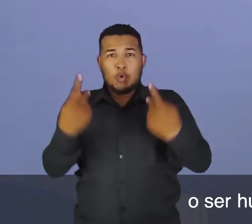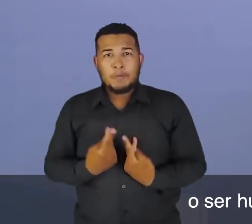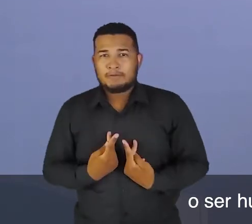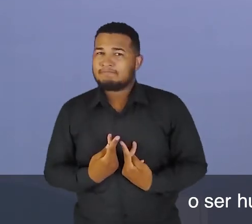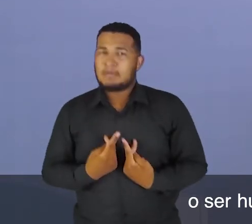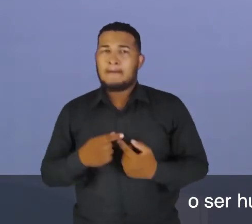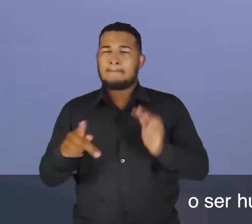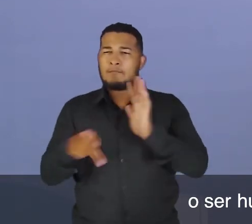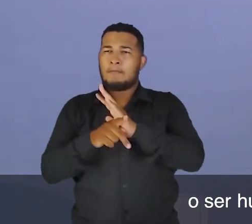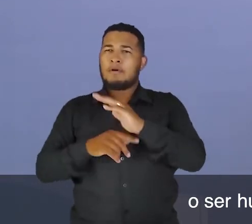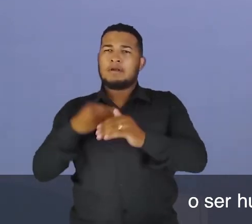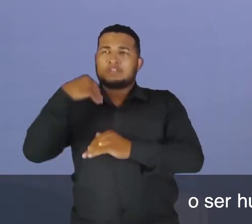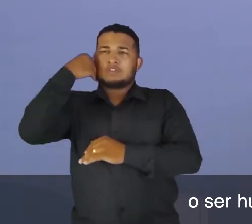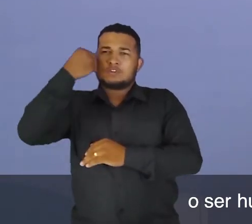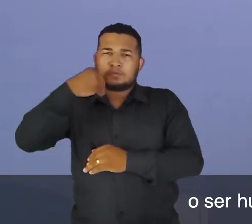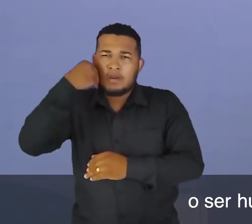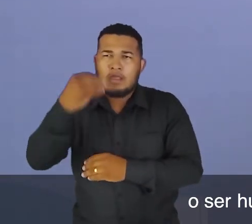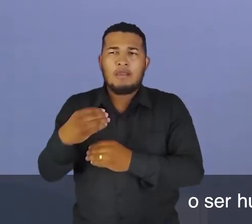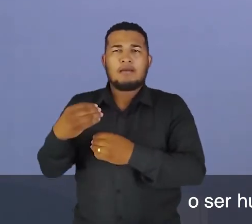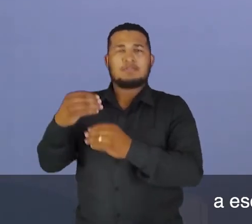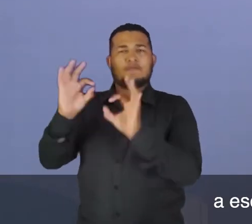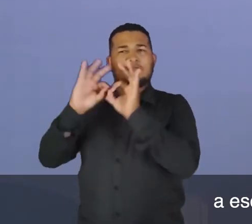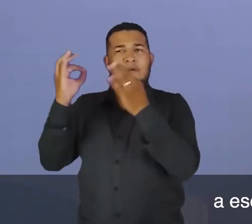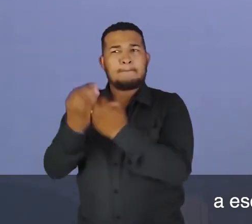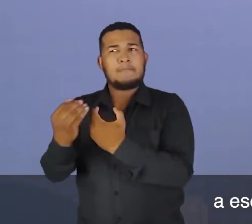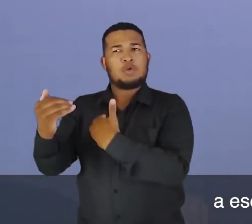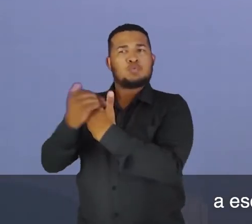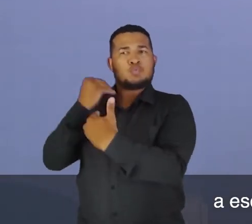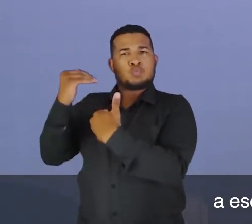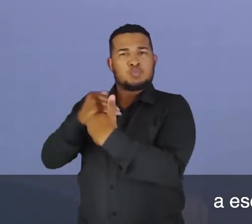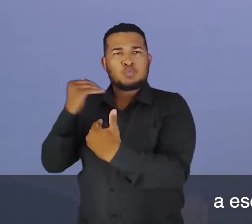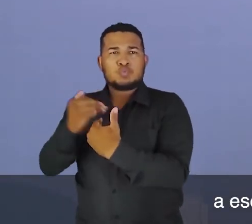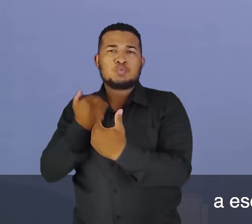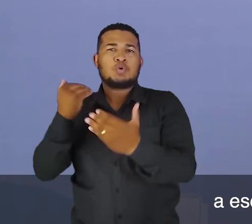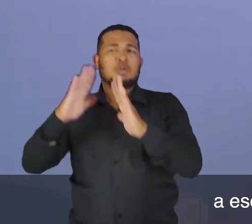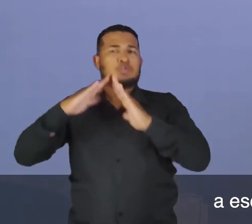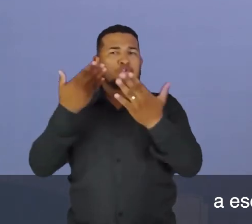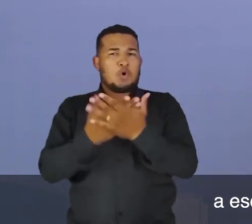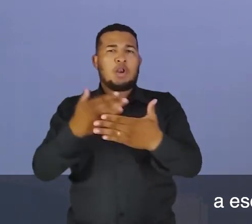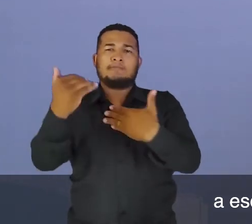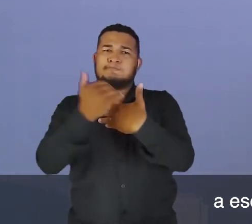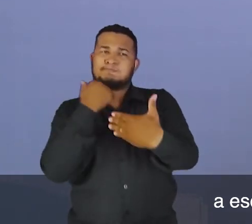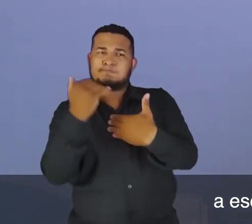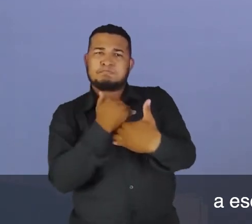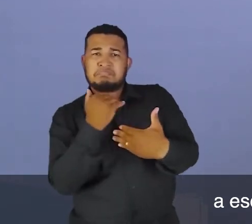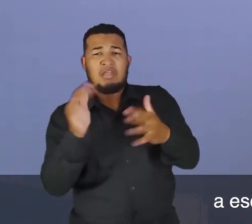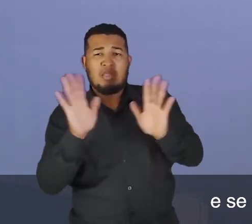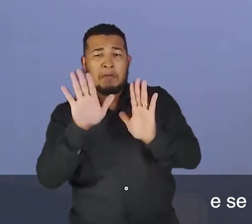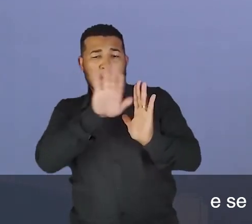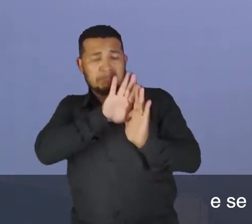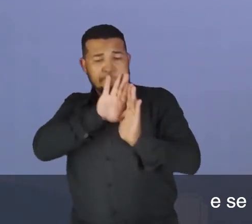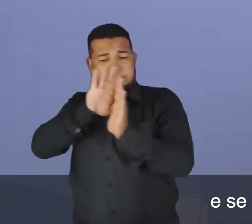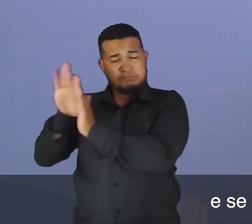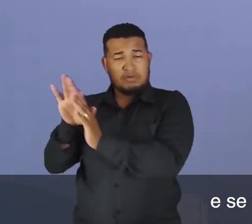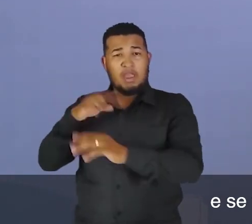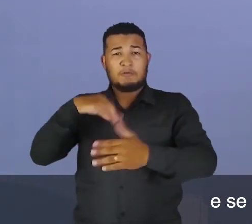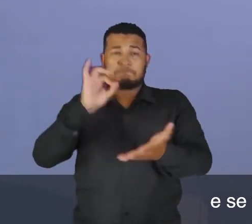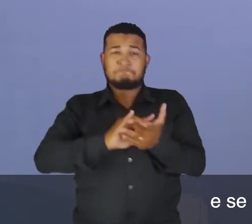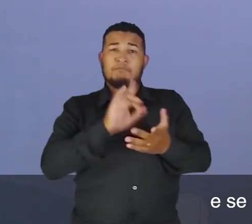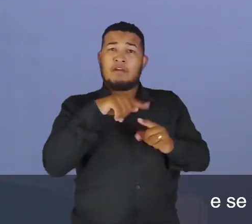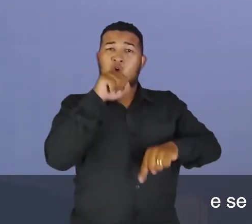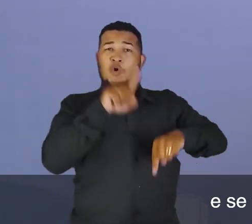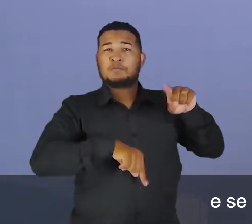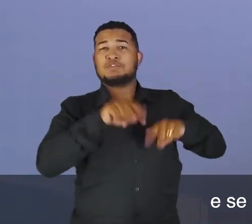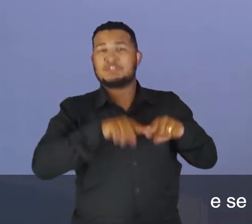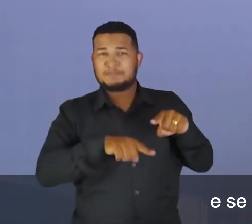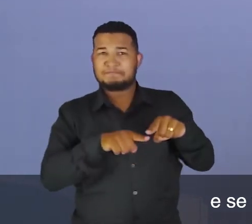construiu porque a sua família te ajudou, porque a escola esteve com você nessa formação. Você se torna objeto. E se tornando